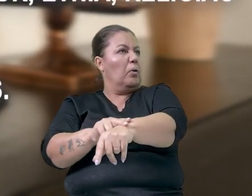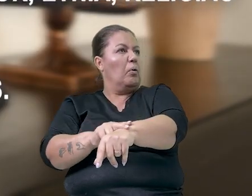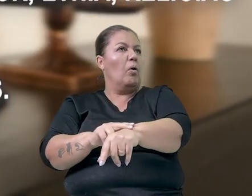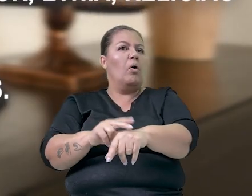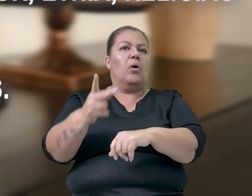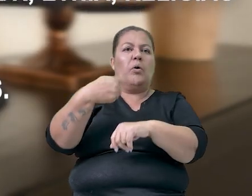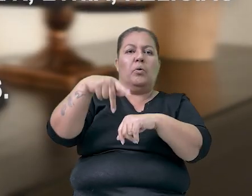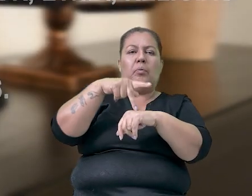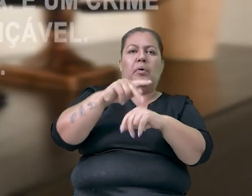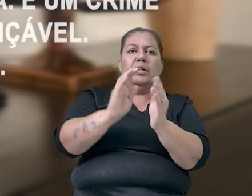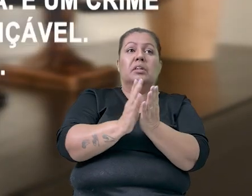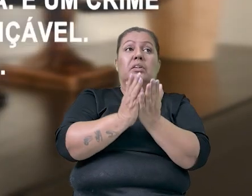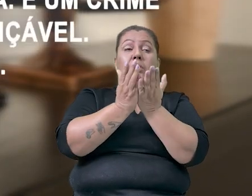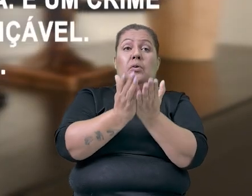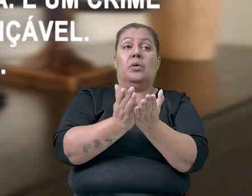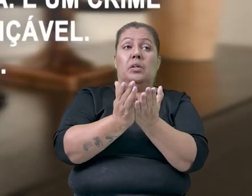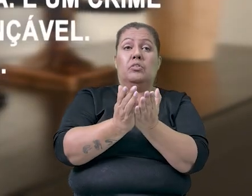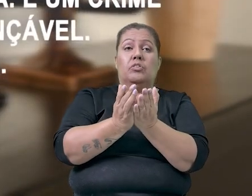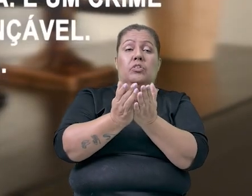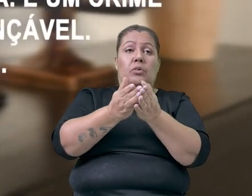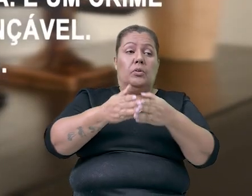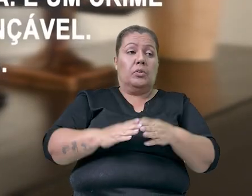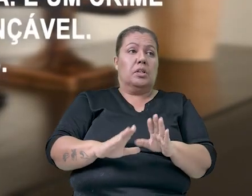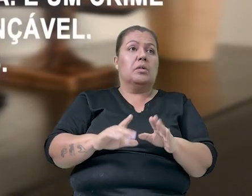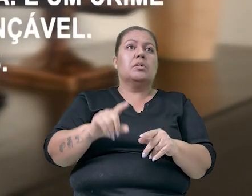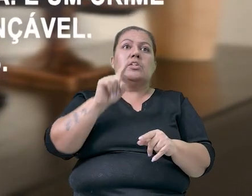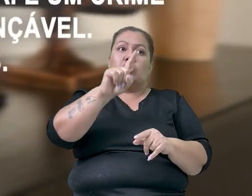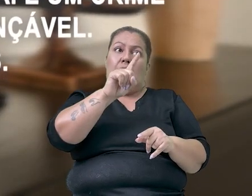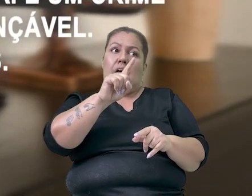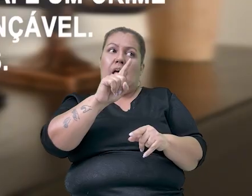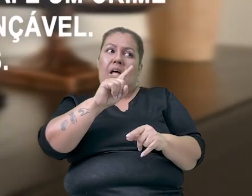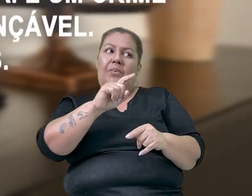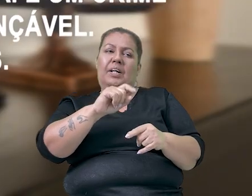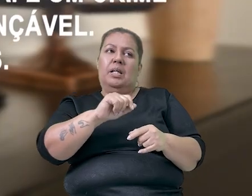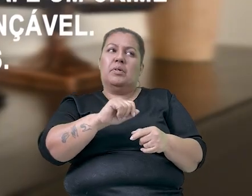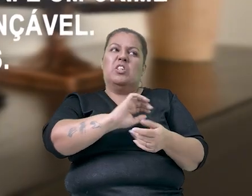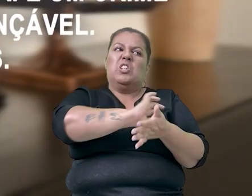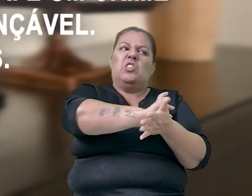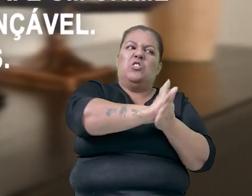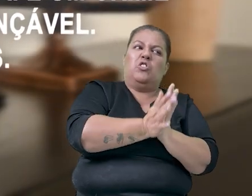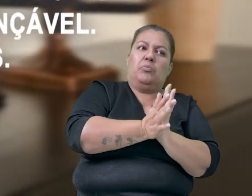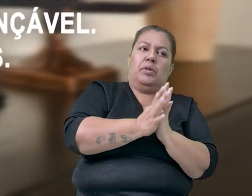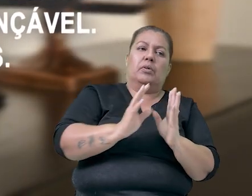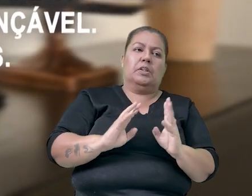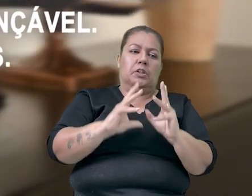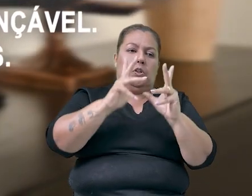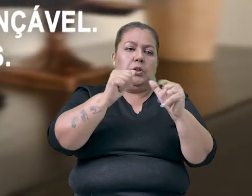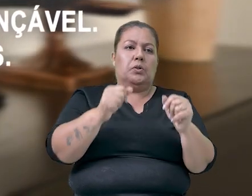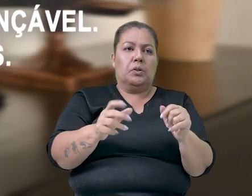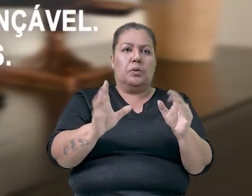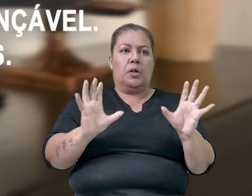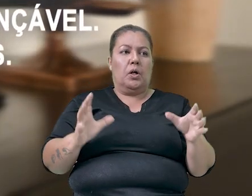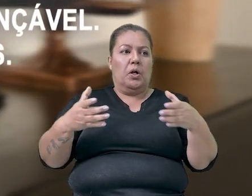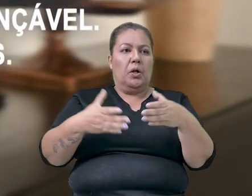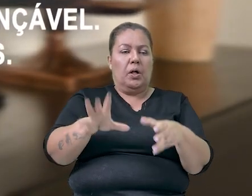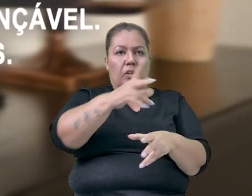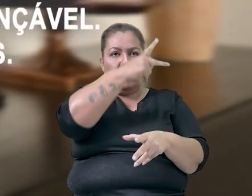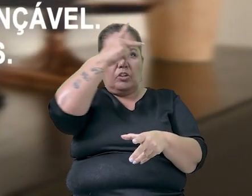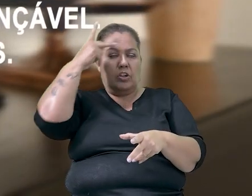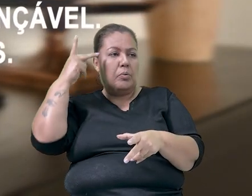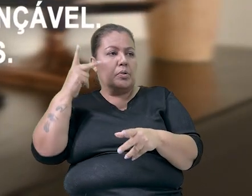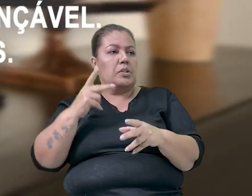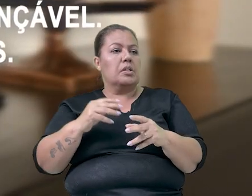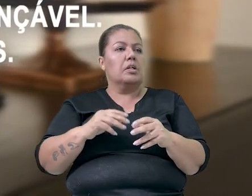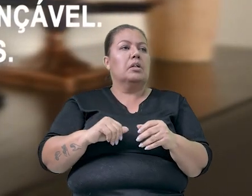religião ou origem. Já o crime de racismo atinge toda uma coletividade de pessoas, discriminando toda